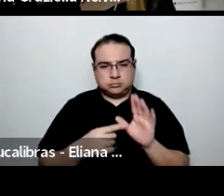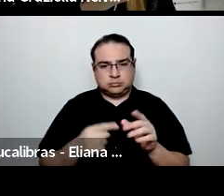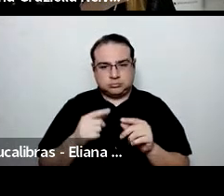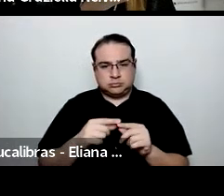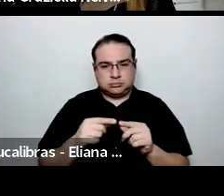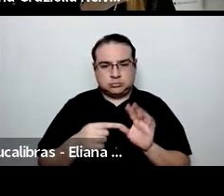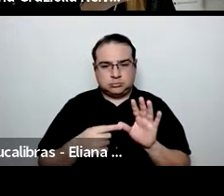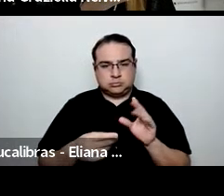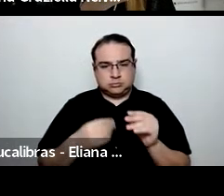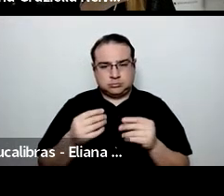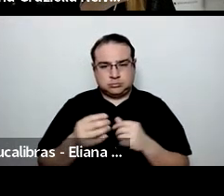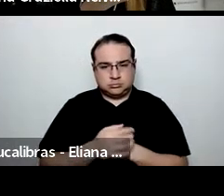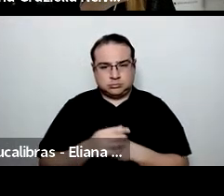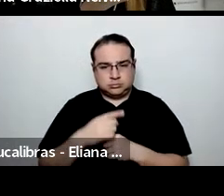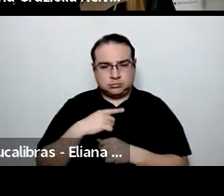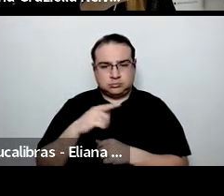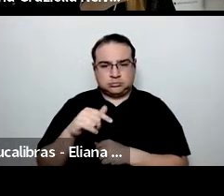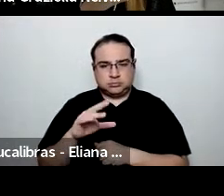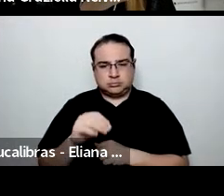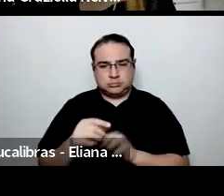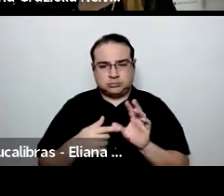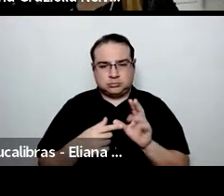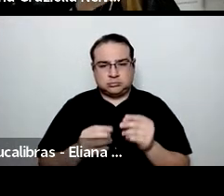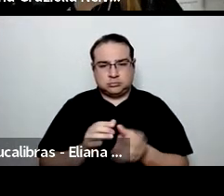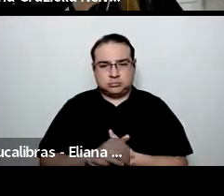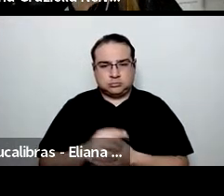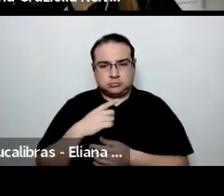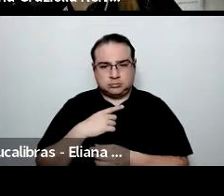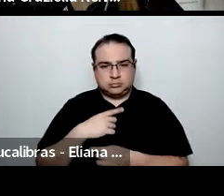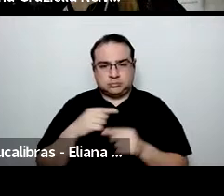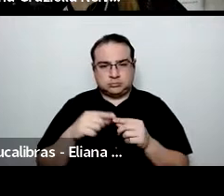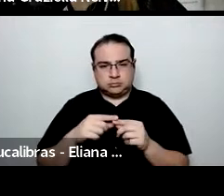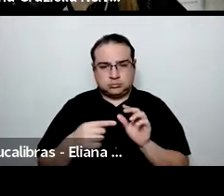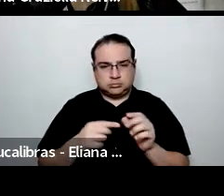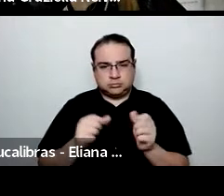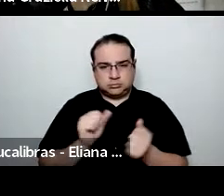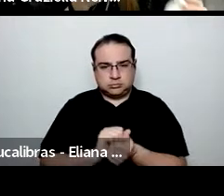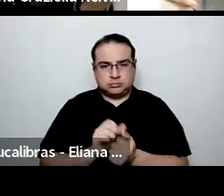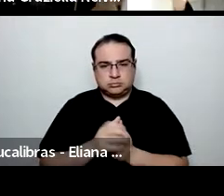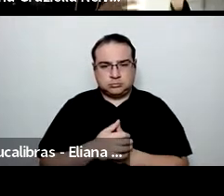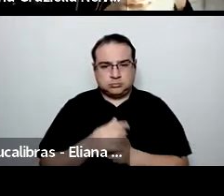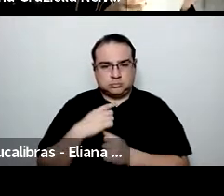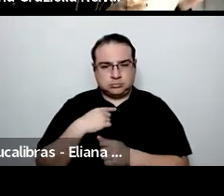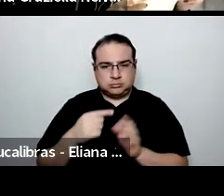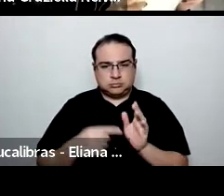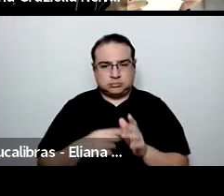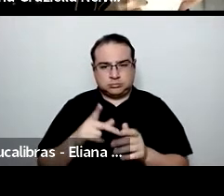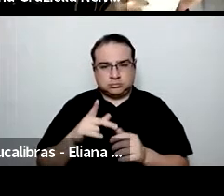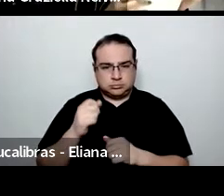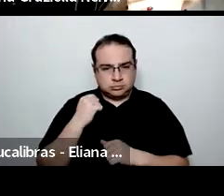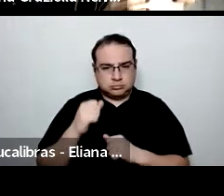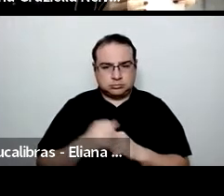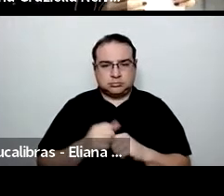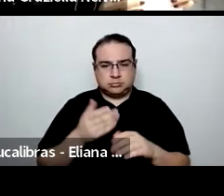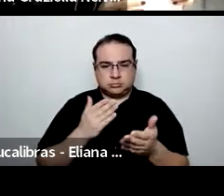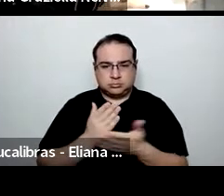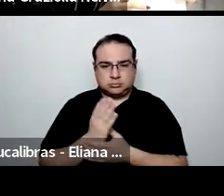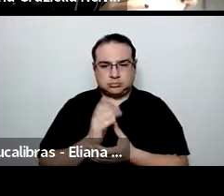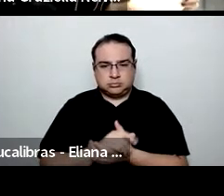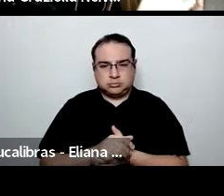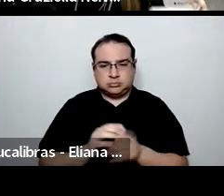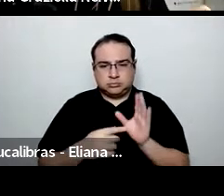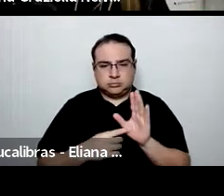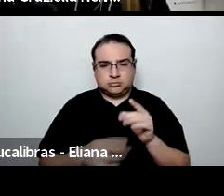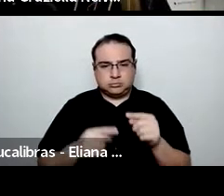medido pelo procurador e outra Araújo de Melo pelo desprovimento do recurso à decisão de primeiro grau julgou desaprovadas as